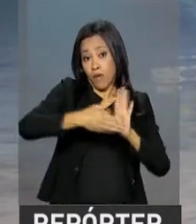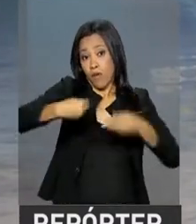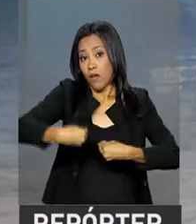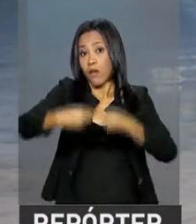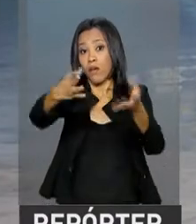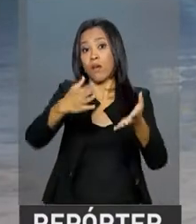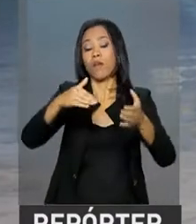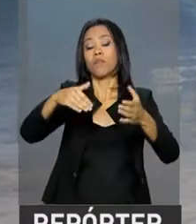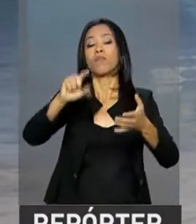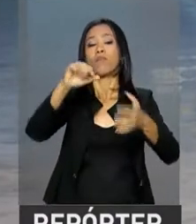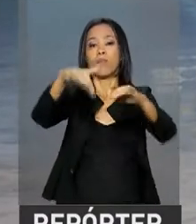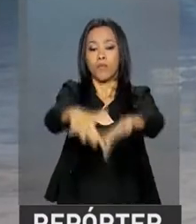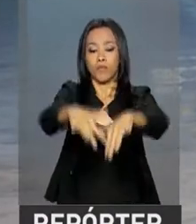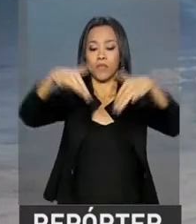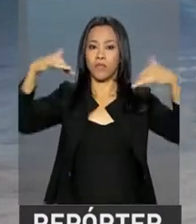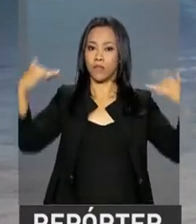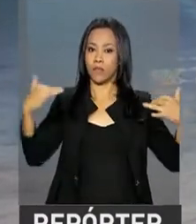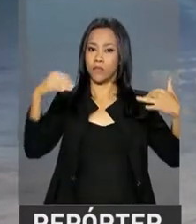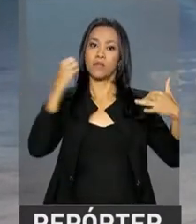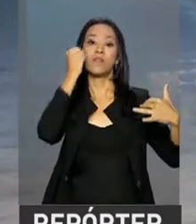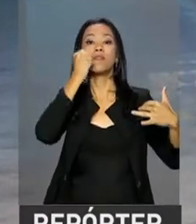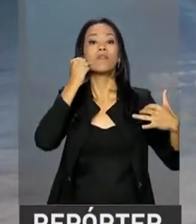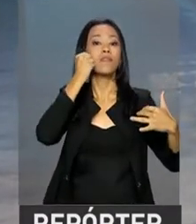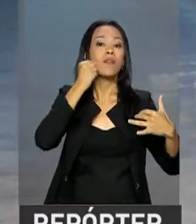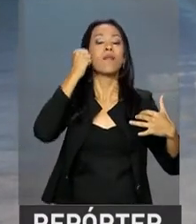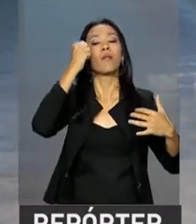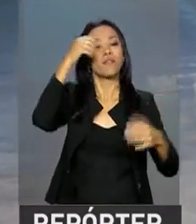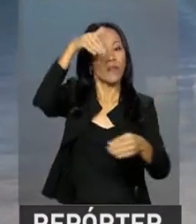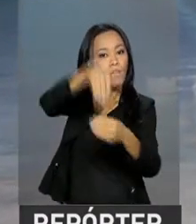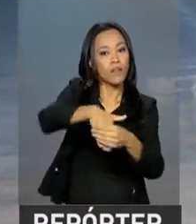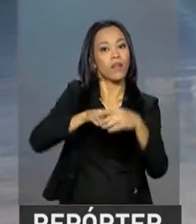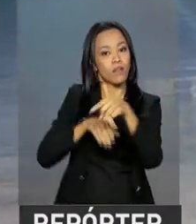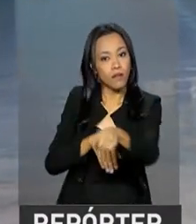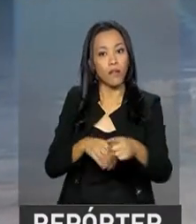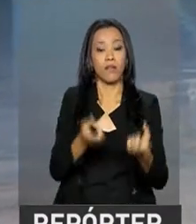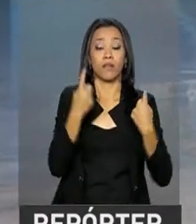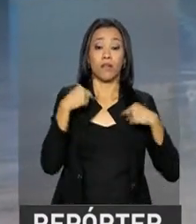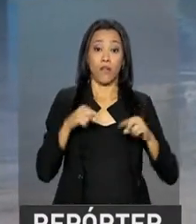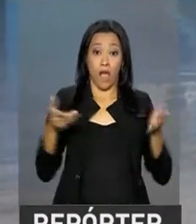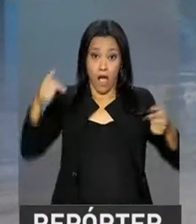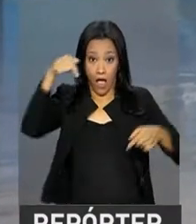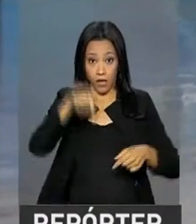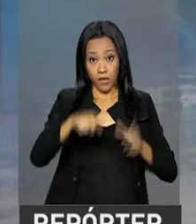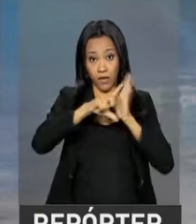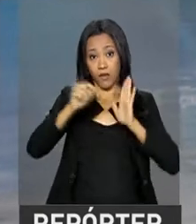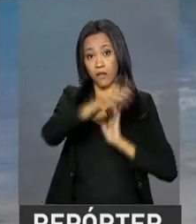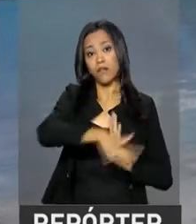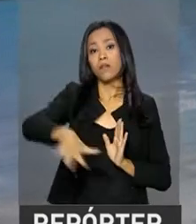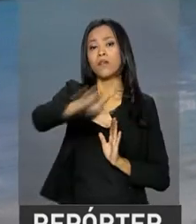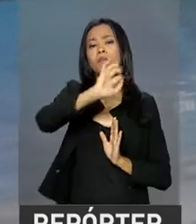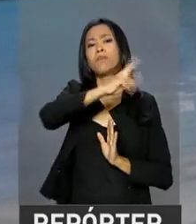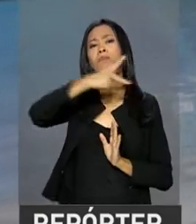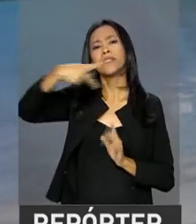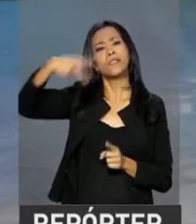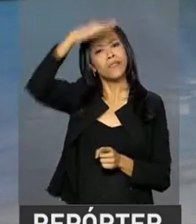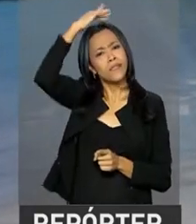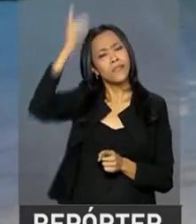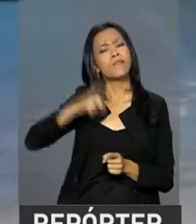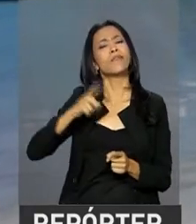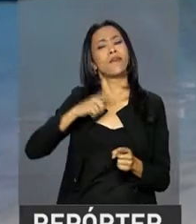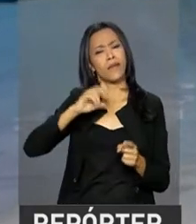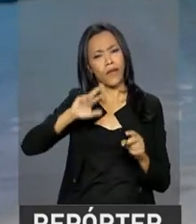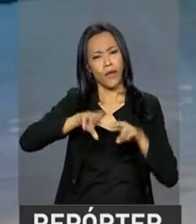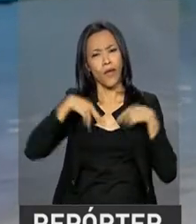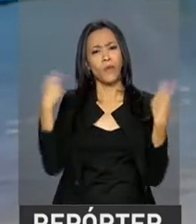ser votada na próxima semana para garantir a validade da medida aqui no palácio do planalto o presidente michel também tem reuniões ao longo do dia